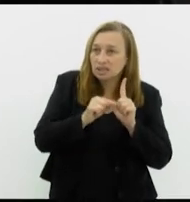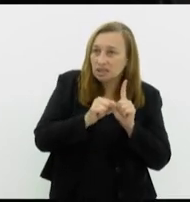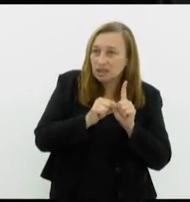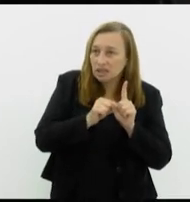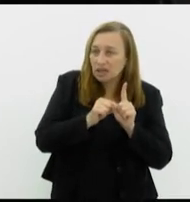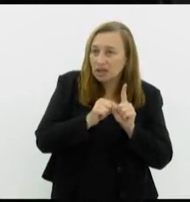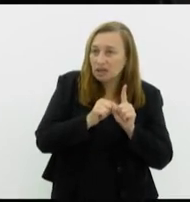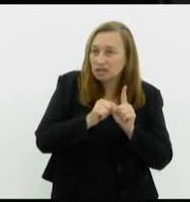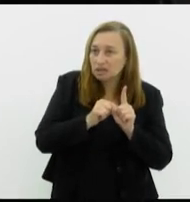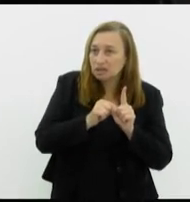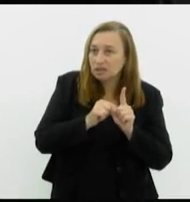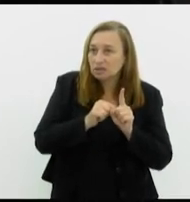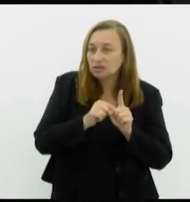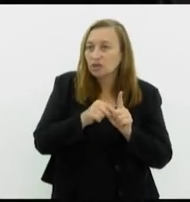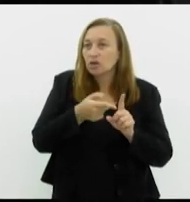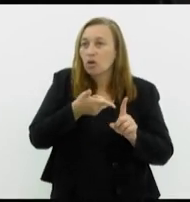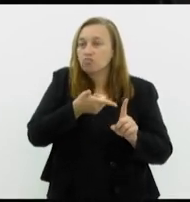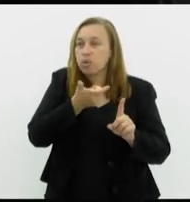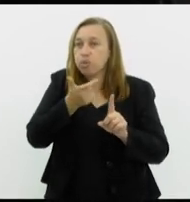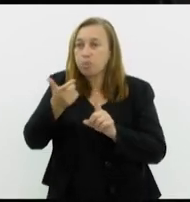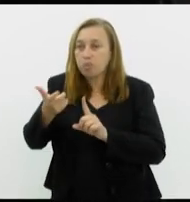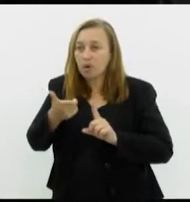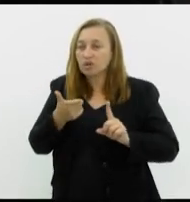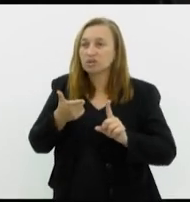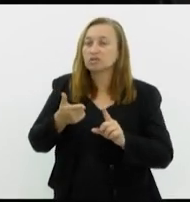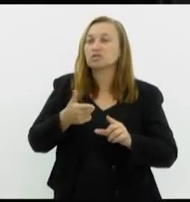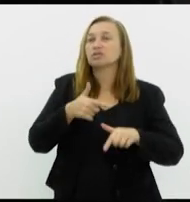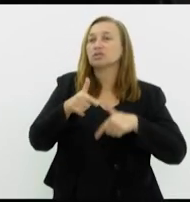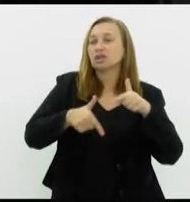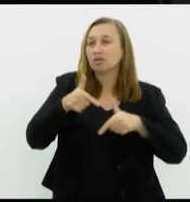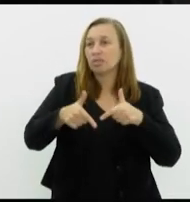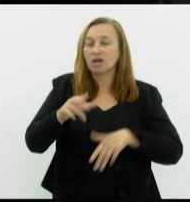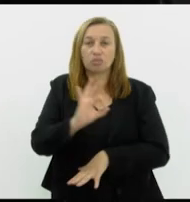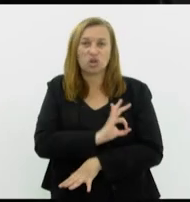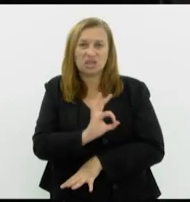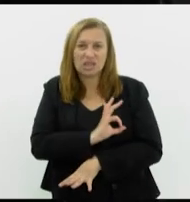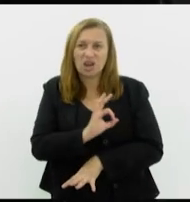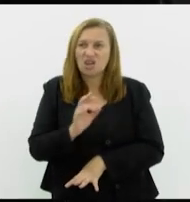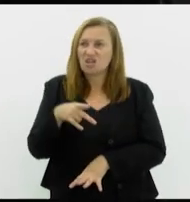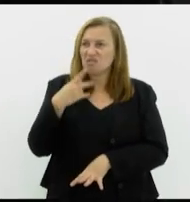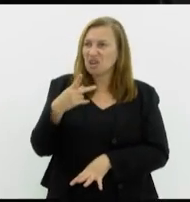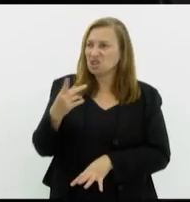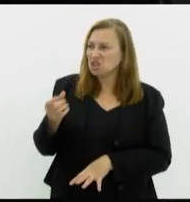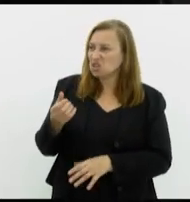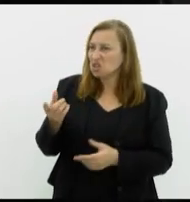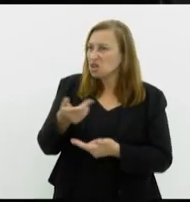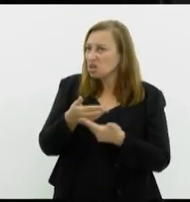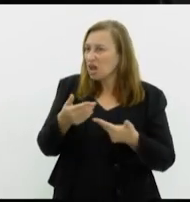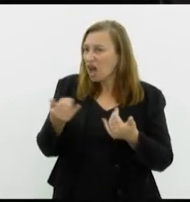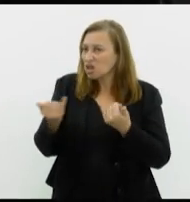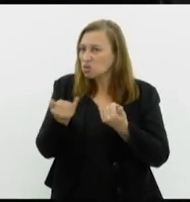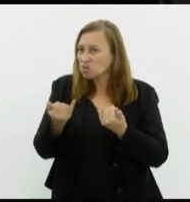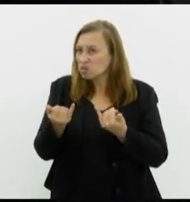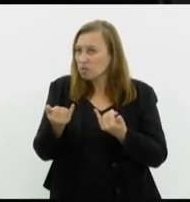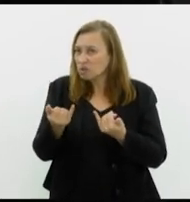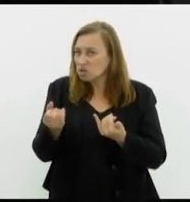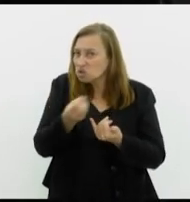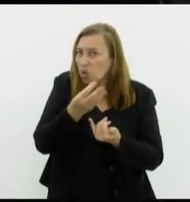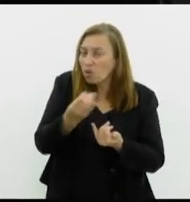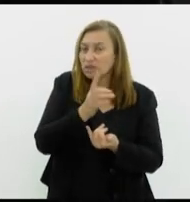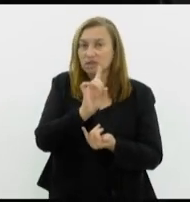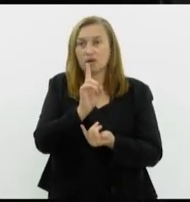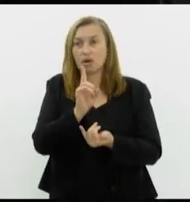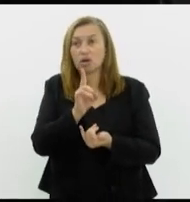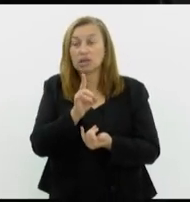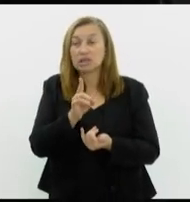foram alvejadas durante operações policiais. Não estamos falando de novidade nenhuma, estamos falando de uma